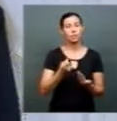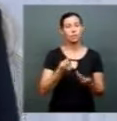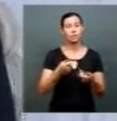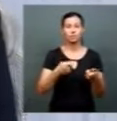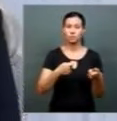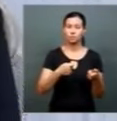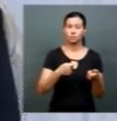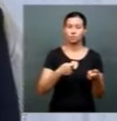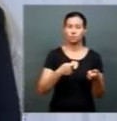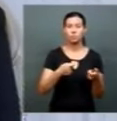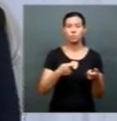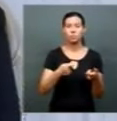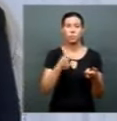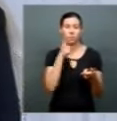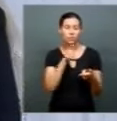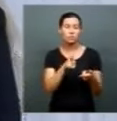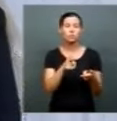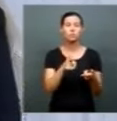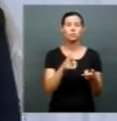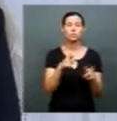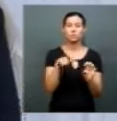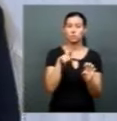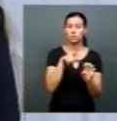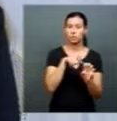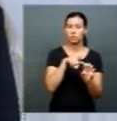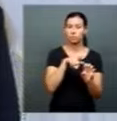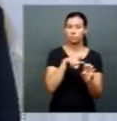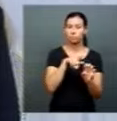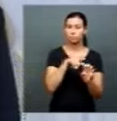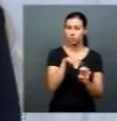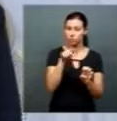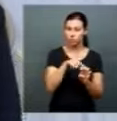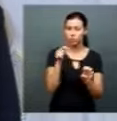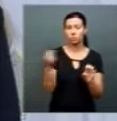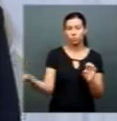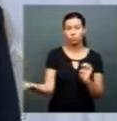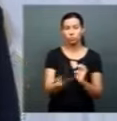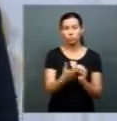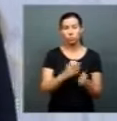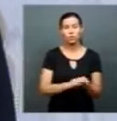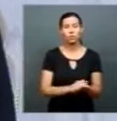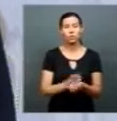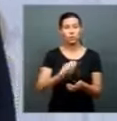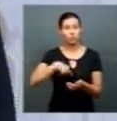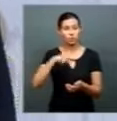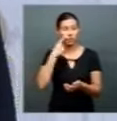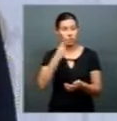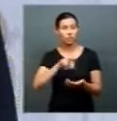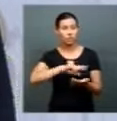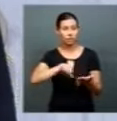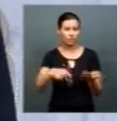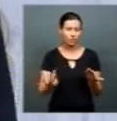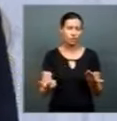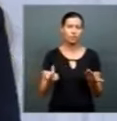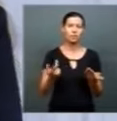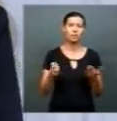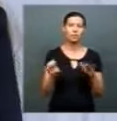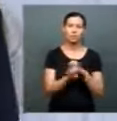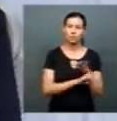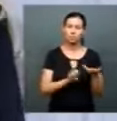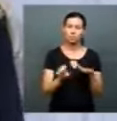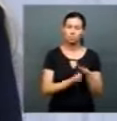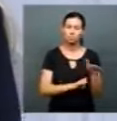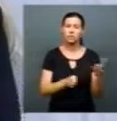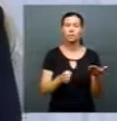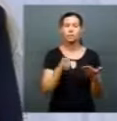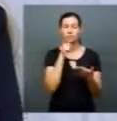de startups, de empreendedorismo, de inovação, que a gente vê também várias empresas se despontando. Então, acho que esse